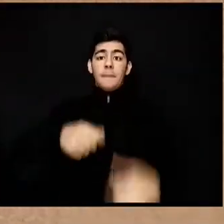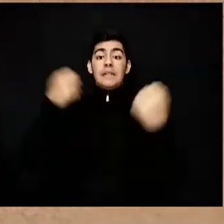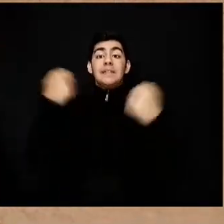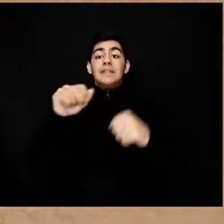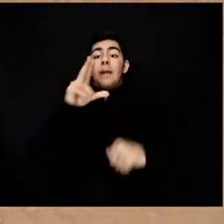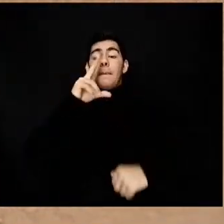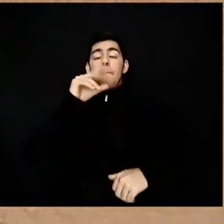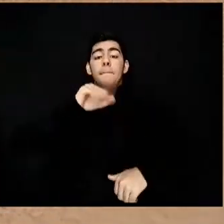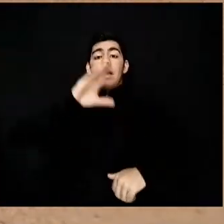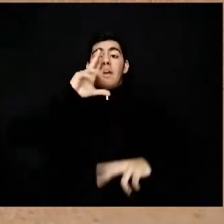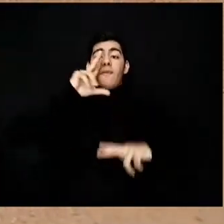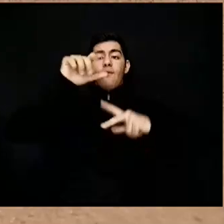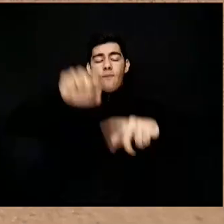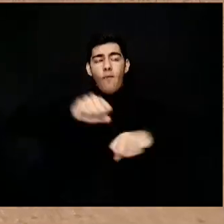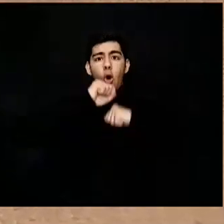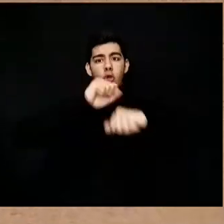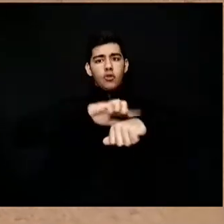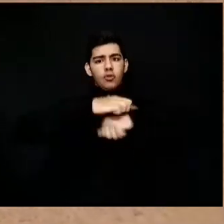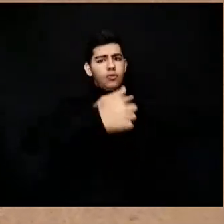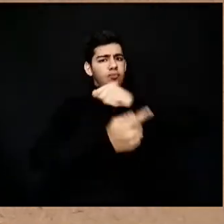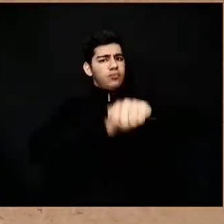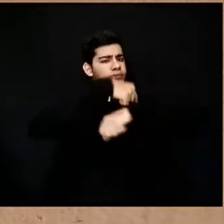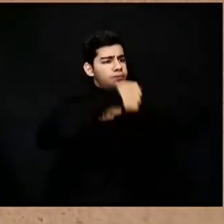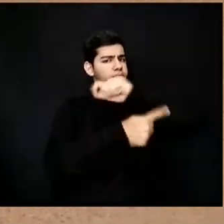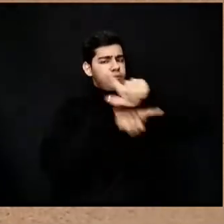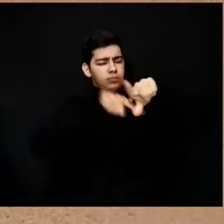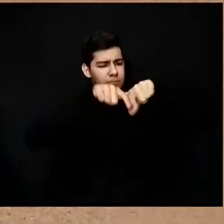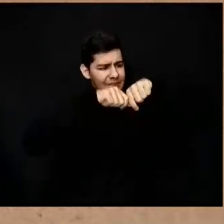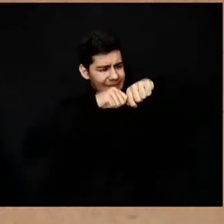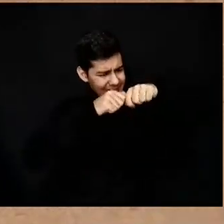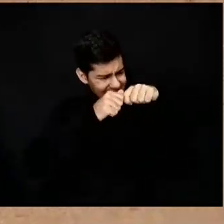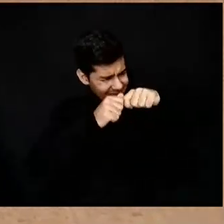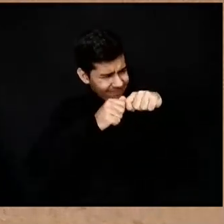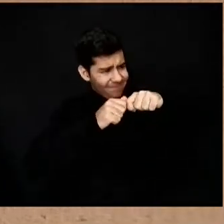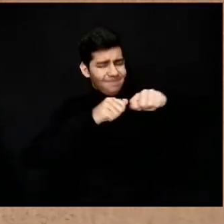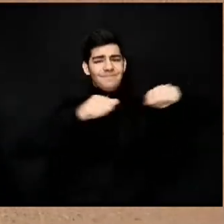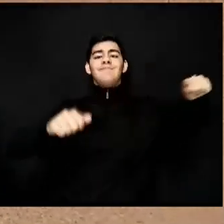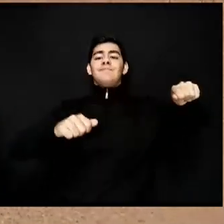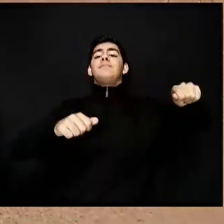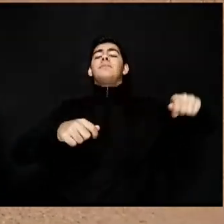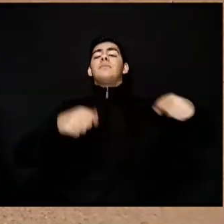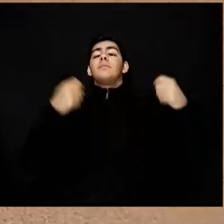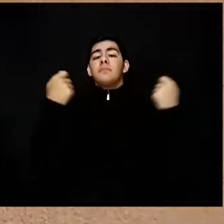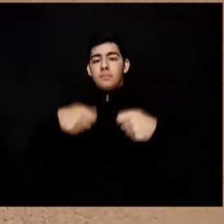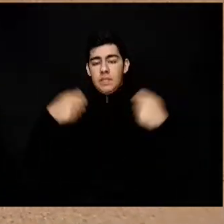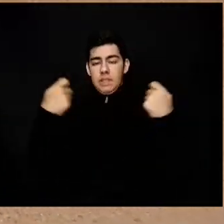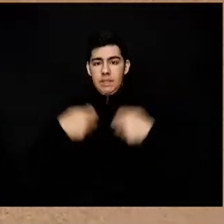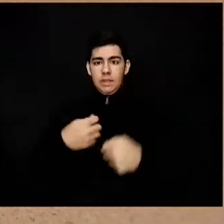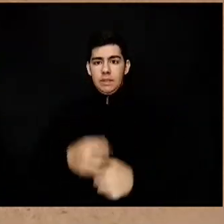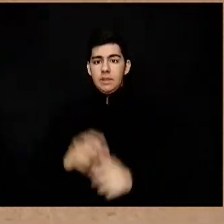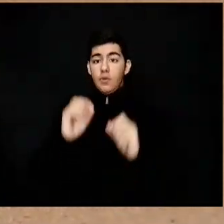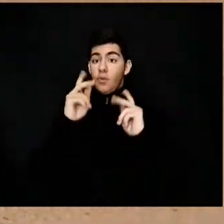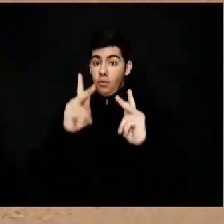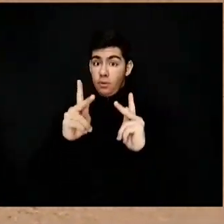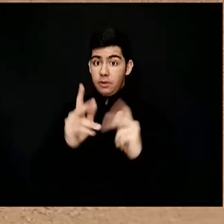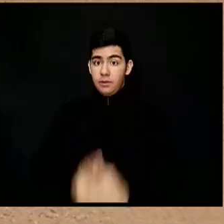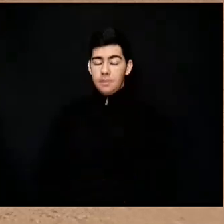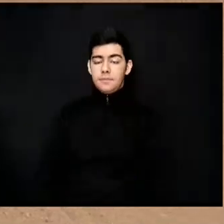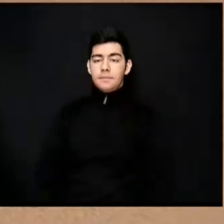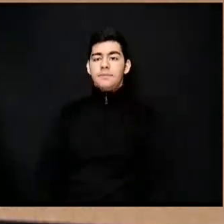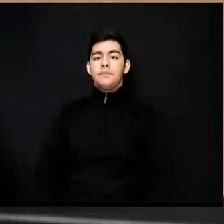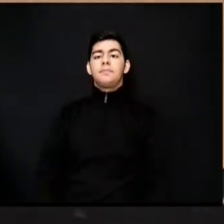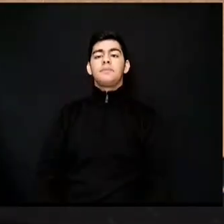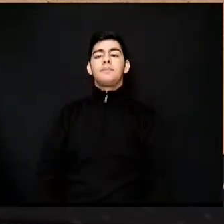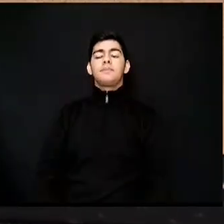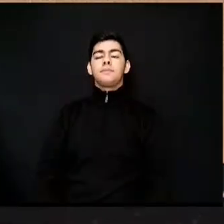probabilidade de soltar esse nó, de ter que amarrar muito forte, aí pode acabar tendo que cortar depois pra tirar. Sim. Isso é um